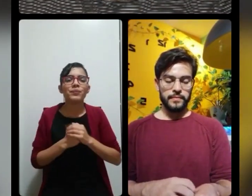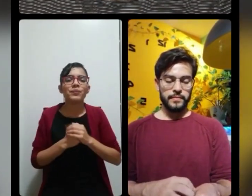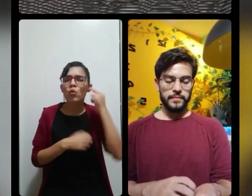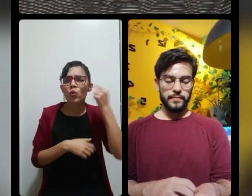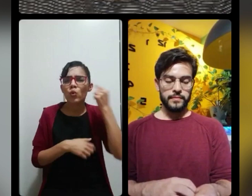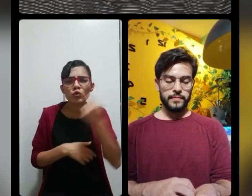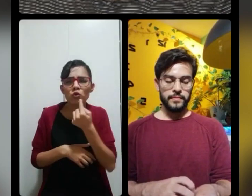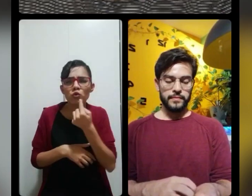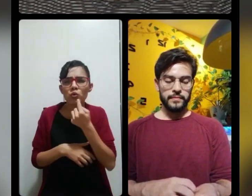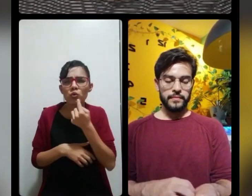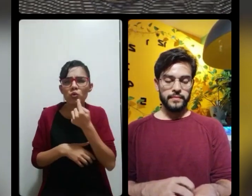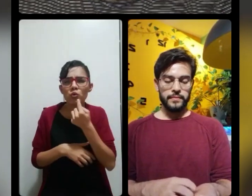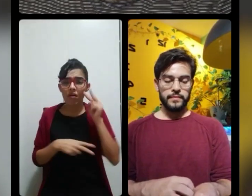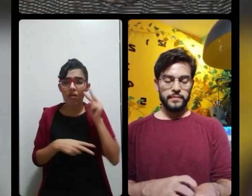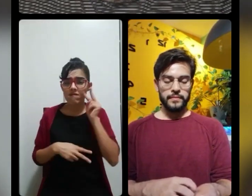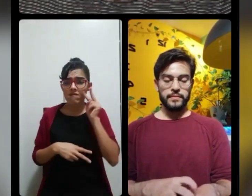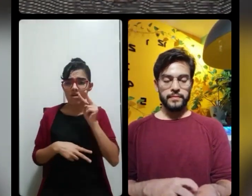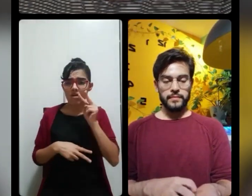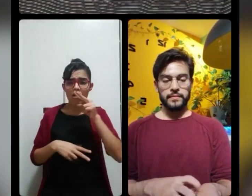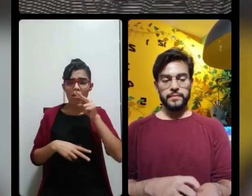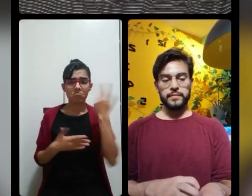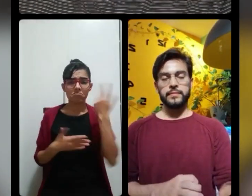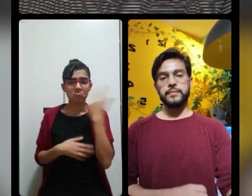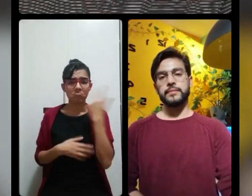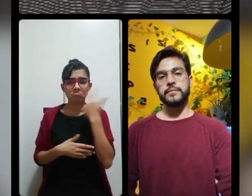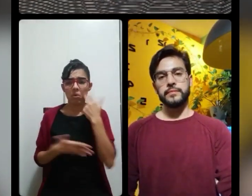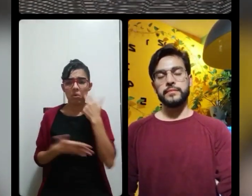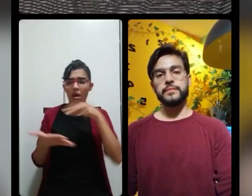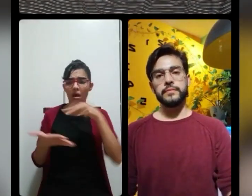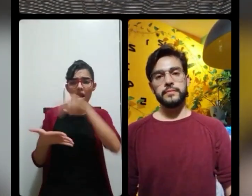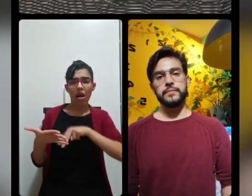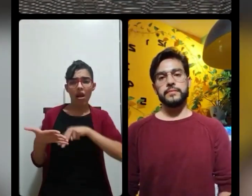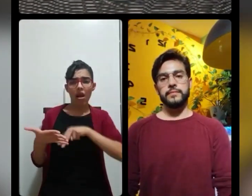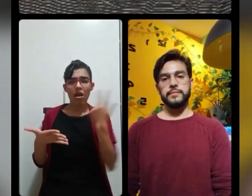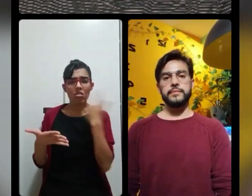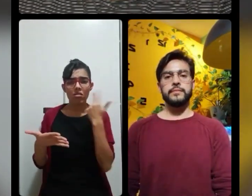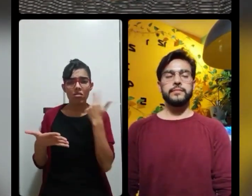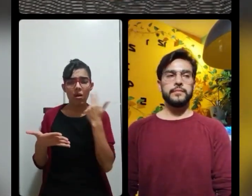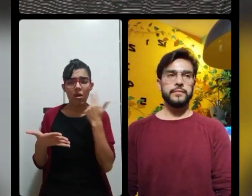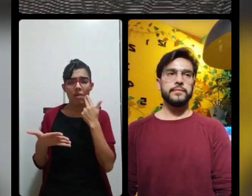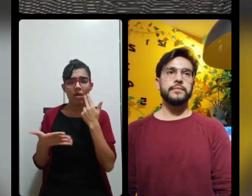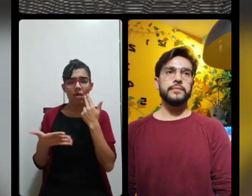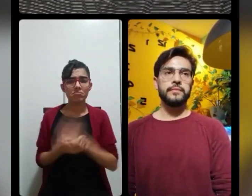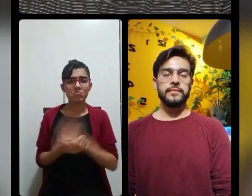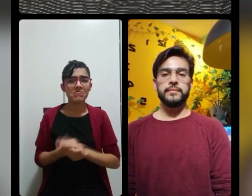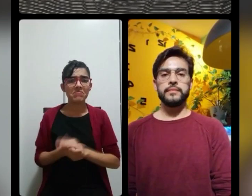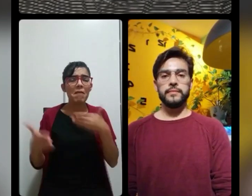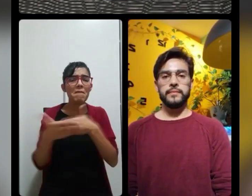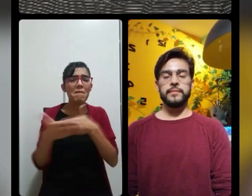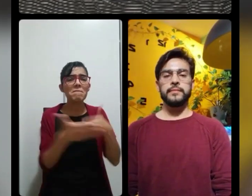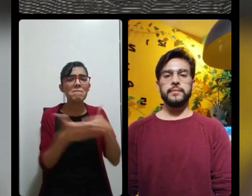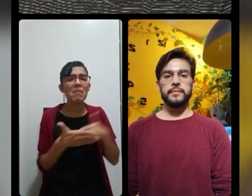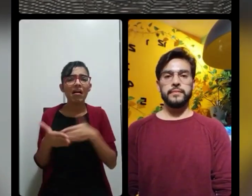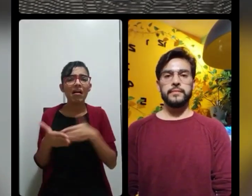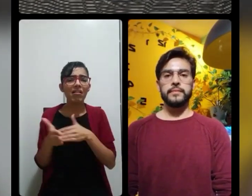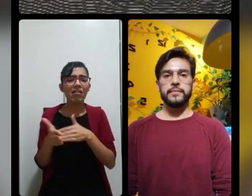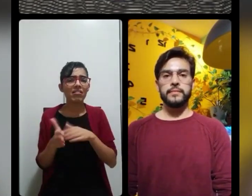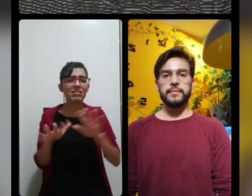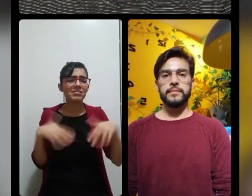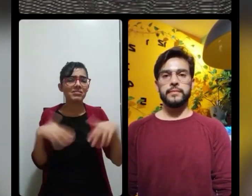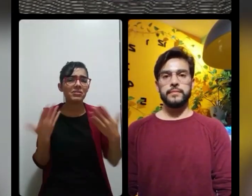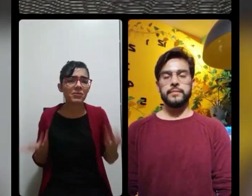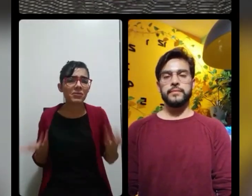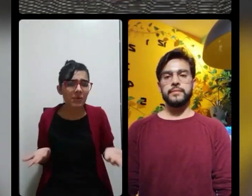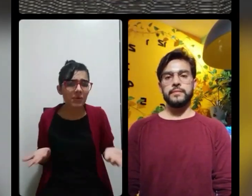grande lacuna entre a pessoa que enxerga e lê, portanto, literatura, a pessoa